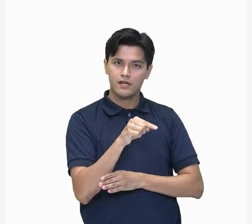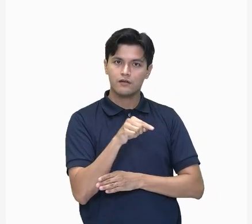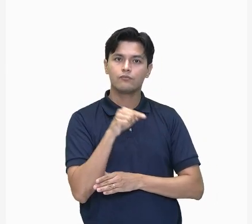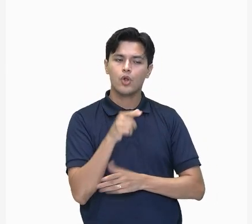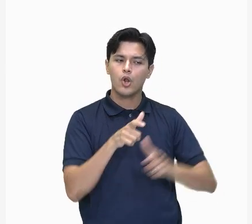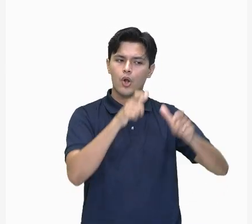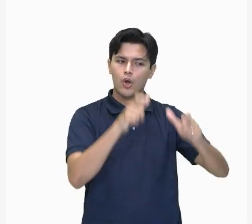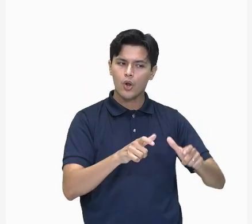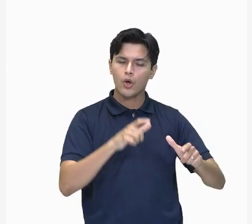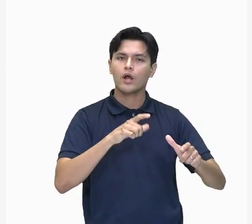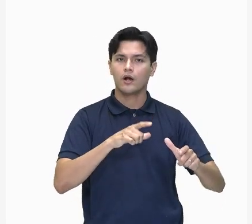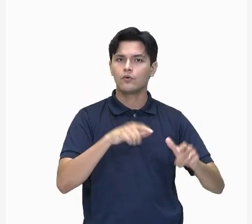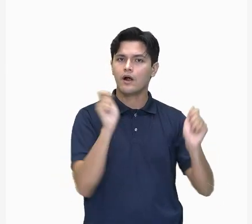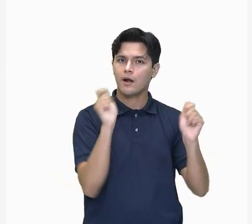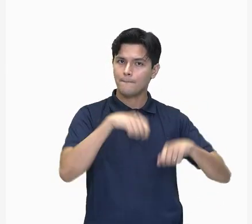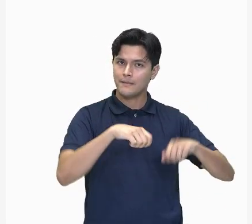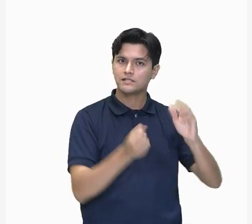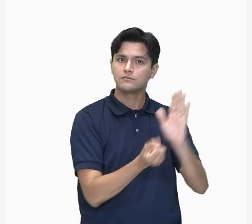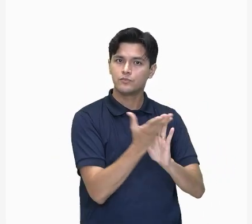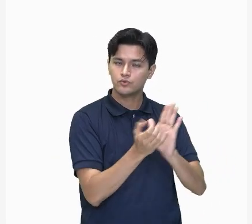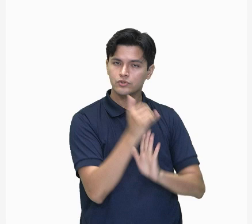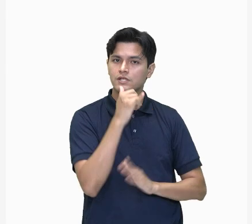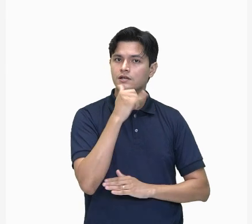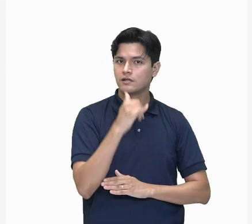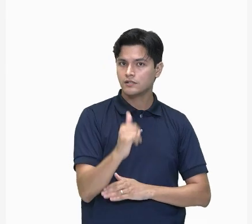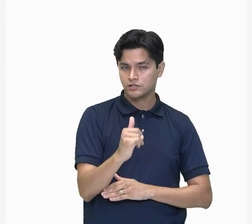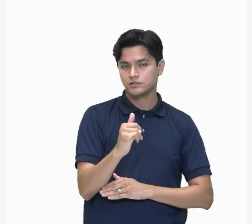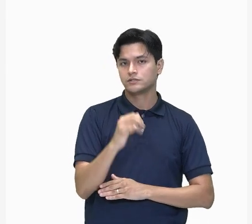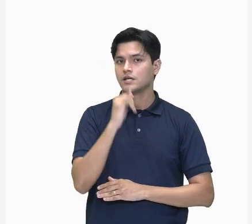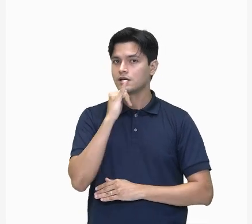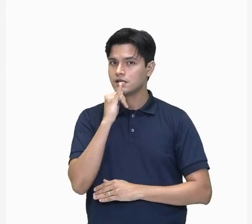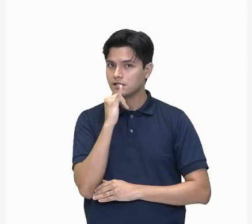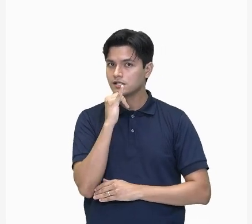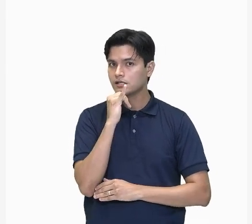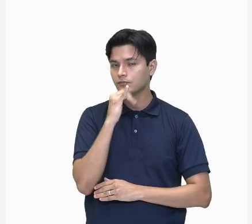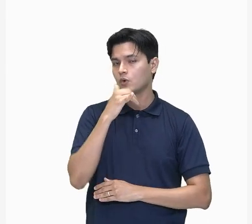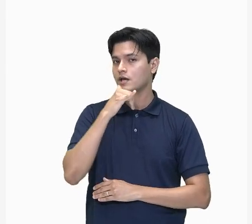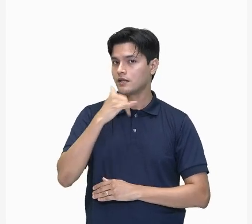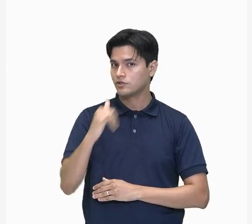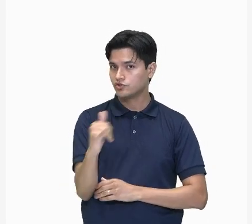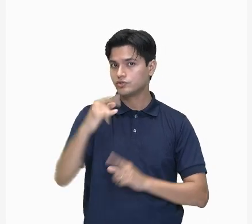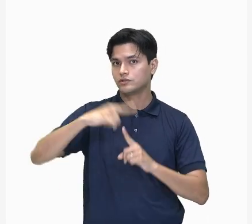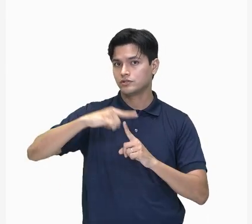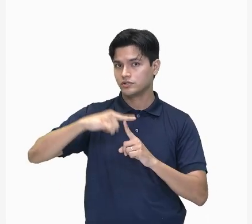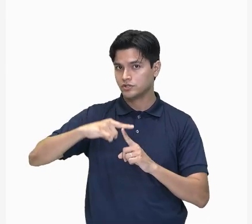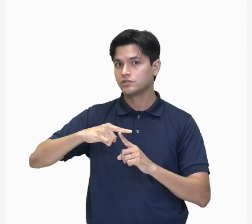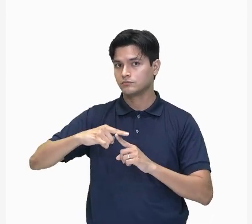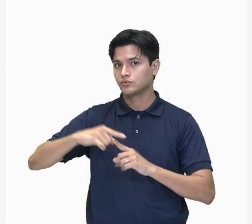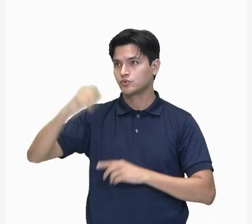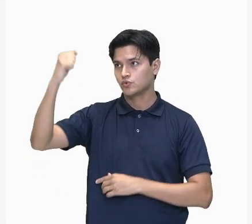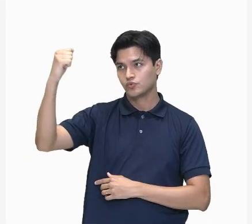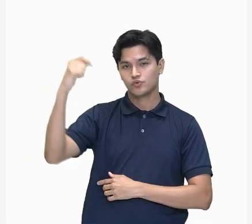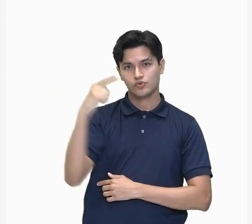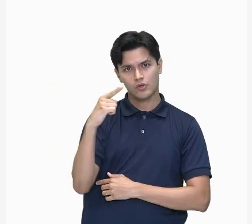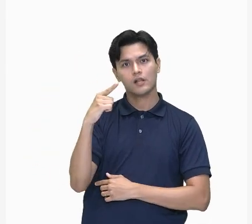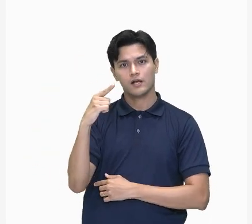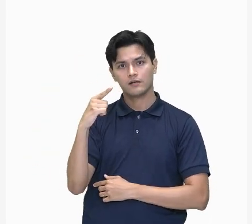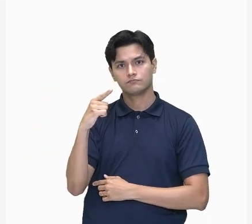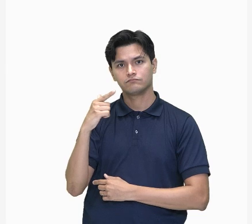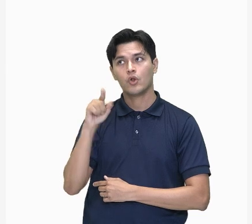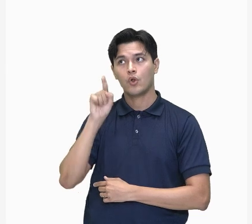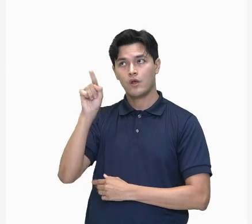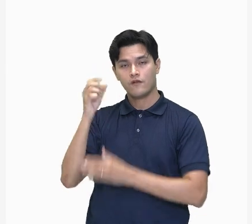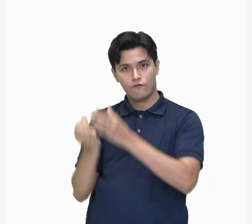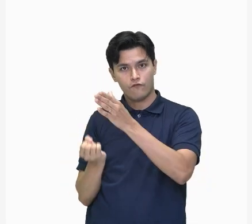diversas atividades. A energia solar, por exemplo, é obtida a partir do Sol, uma vez que ele é a